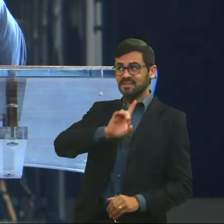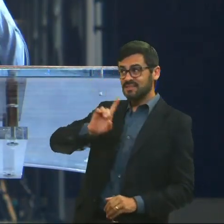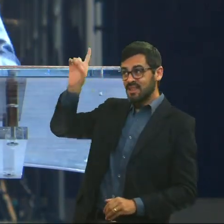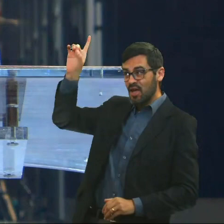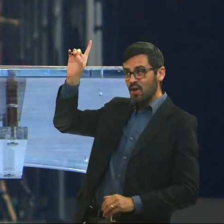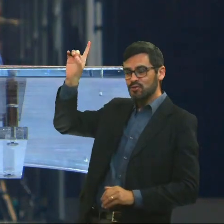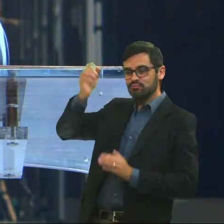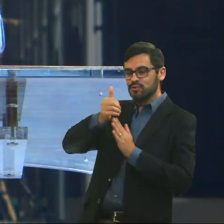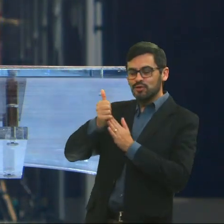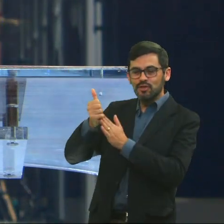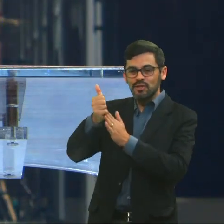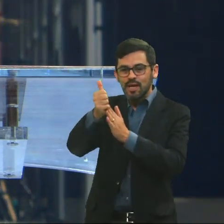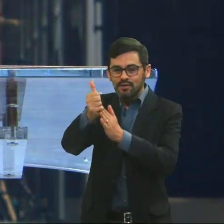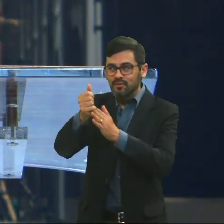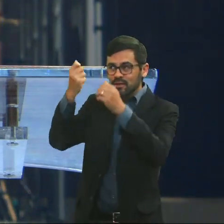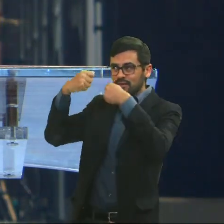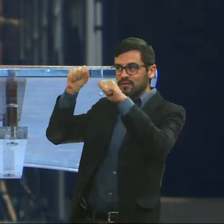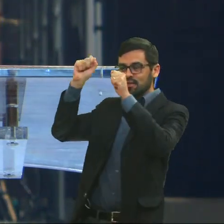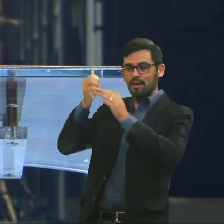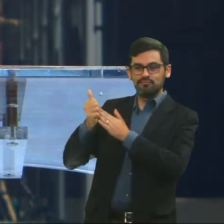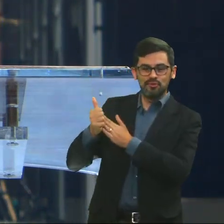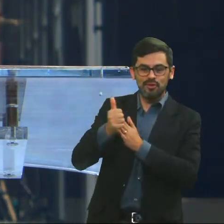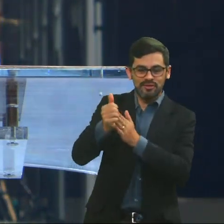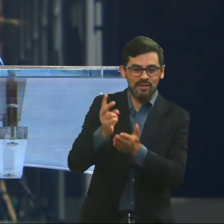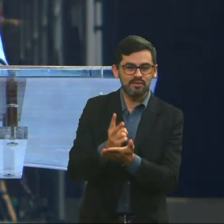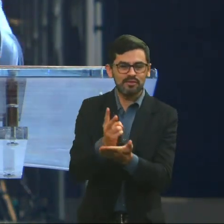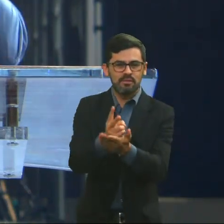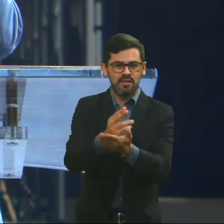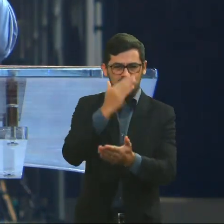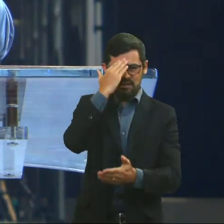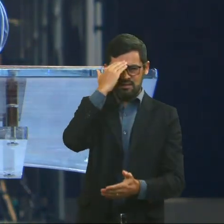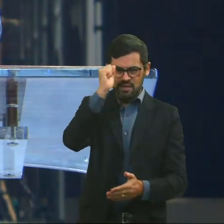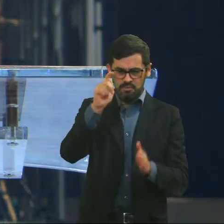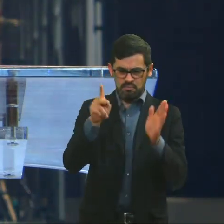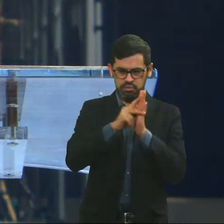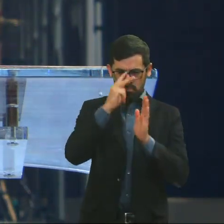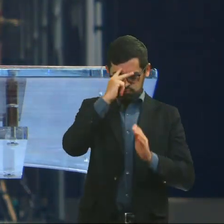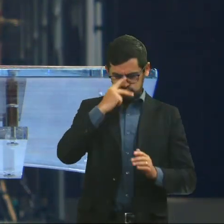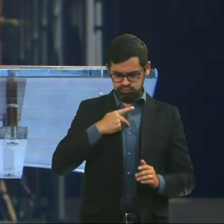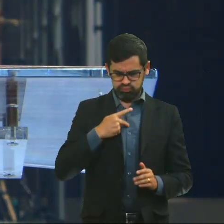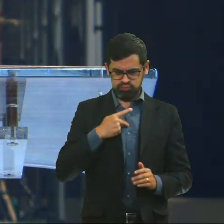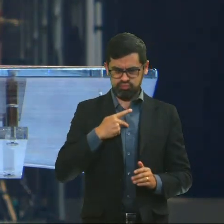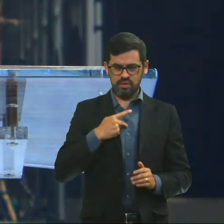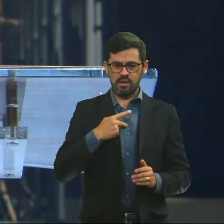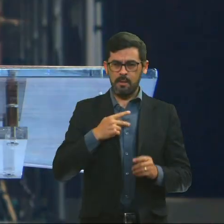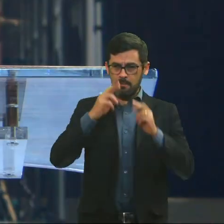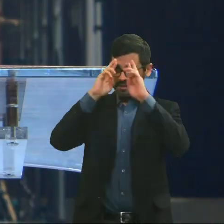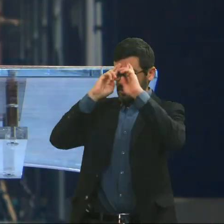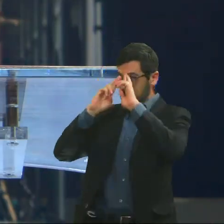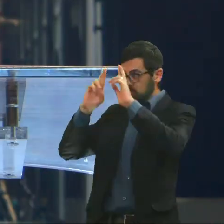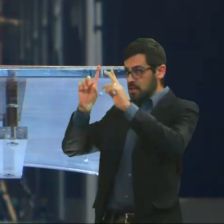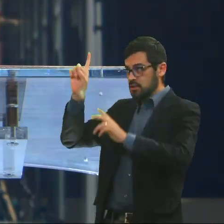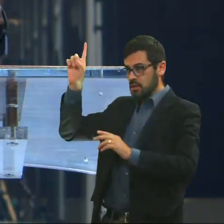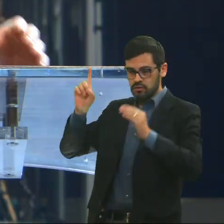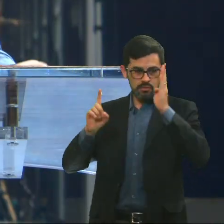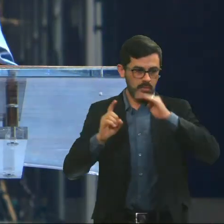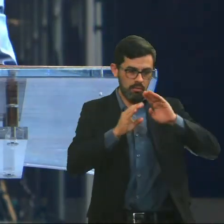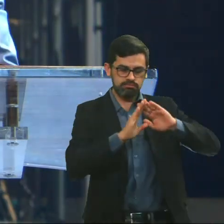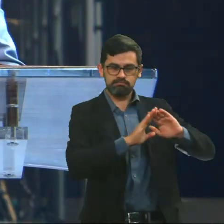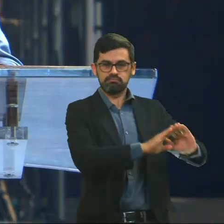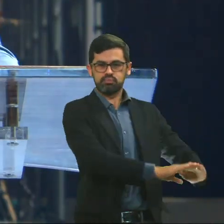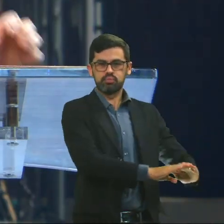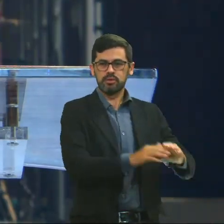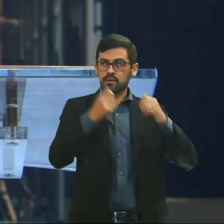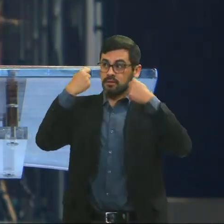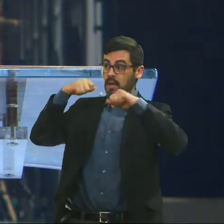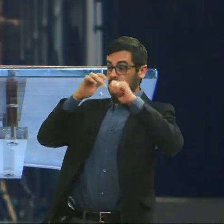seus caminhos e Ele endireitará as suas veredas. Não seja sábio aos seus próprios olhos. Tema o Senhor e evite o mal. Isso dará a você saúde